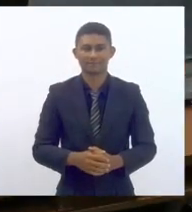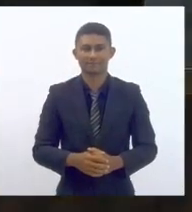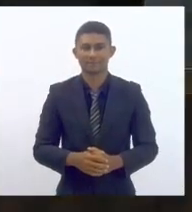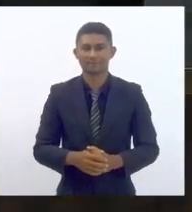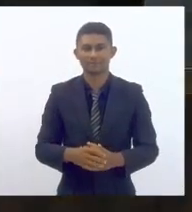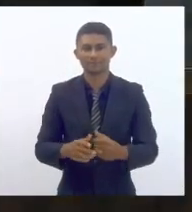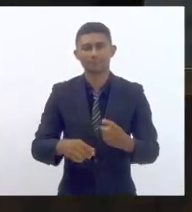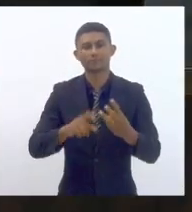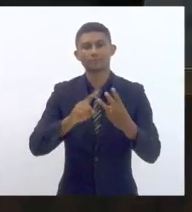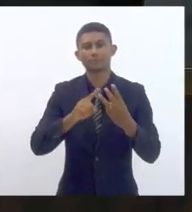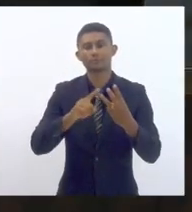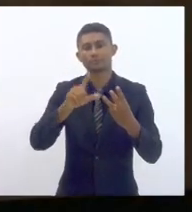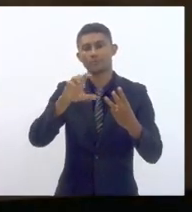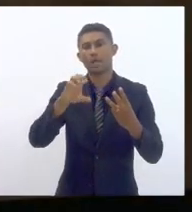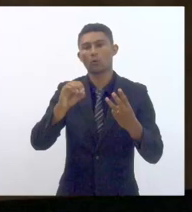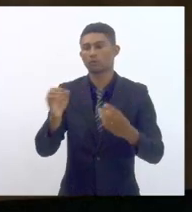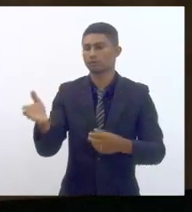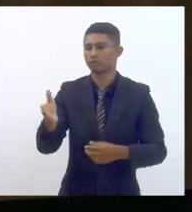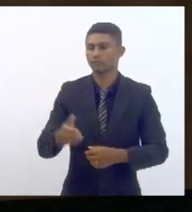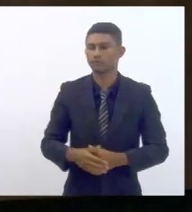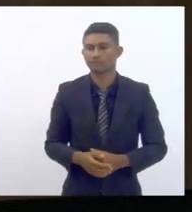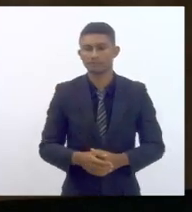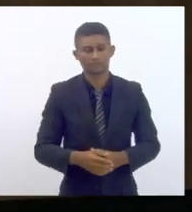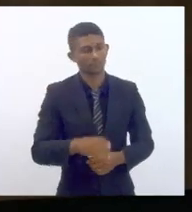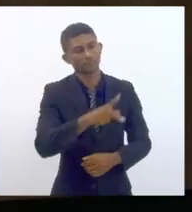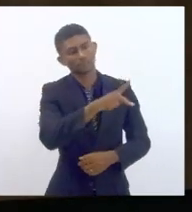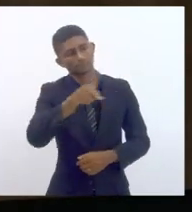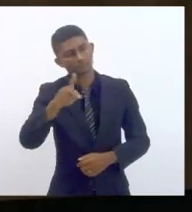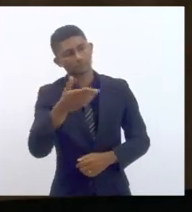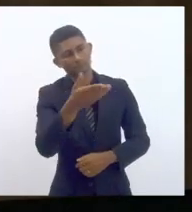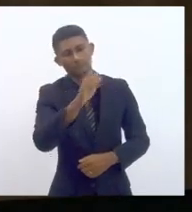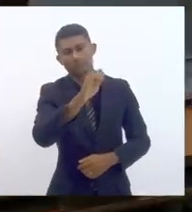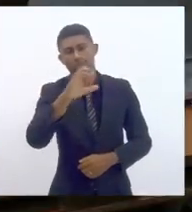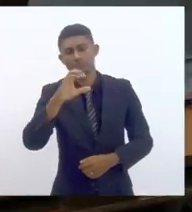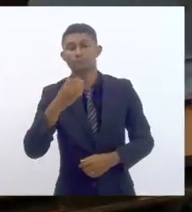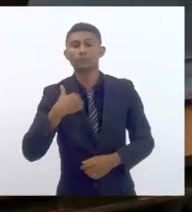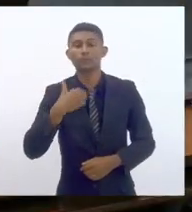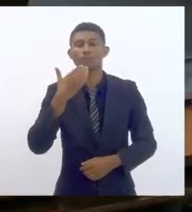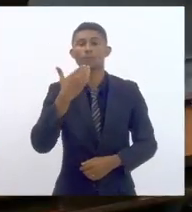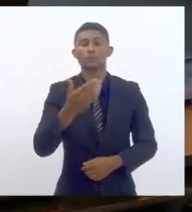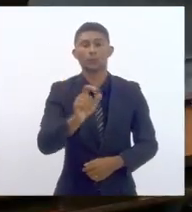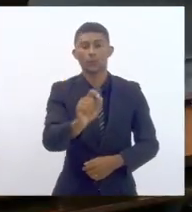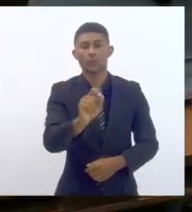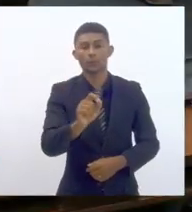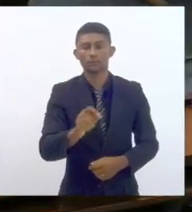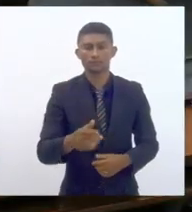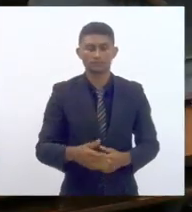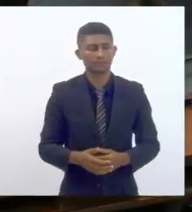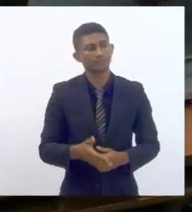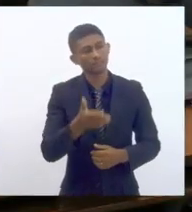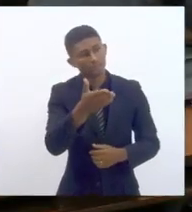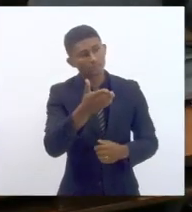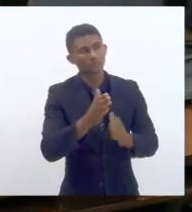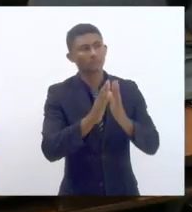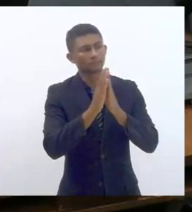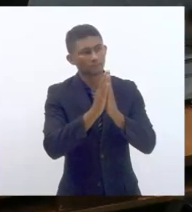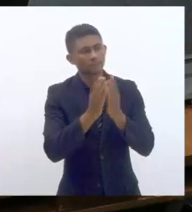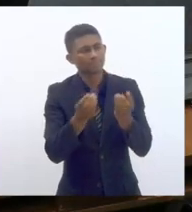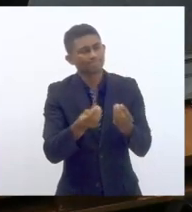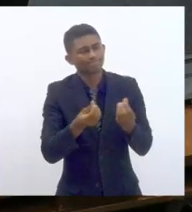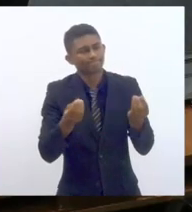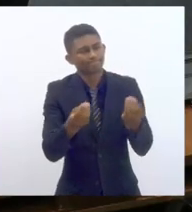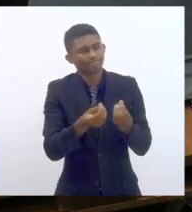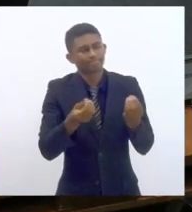Deputado Léo Vieira. Senhor presidente André Siciliano, gostaria de pedir ao senhor toda a sua